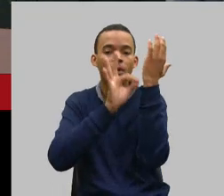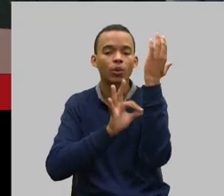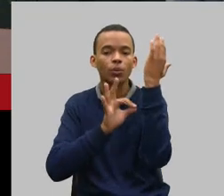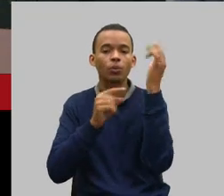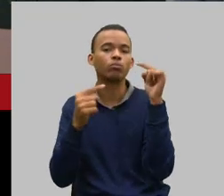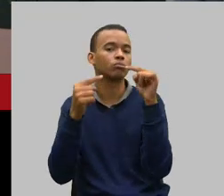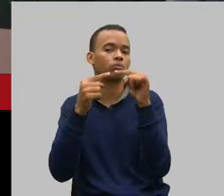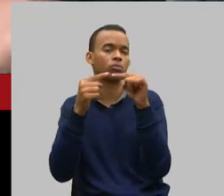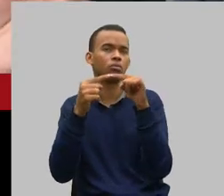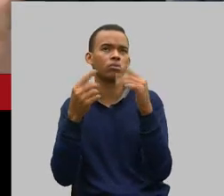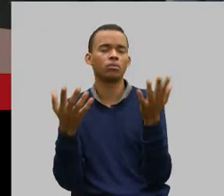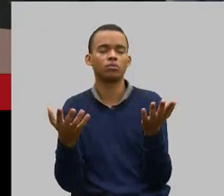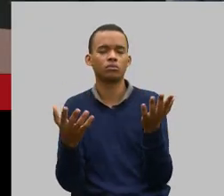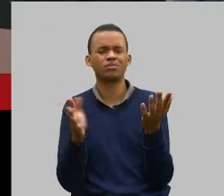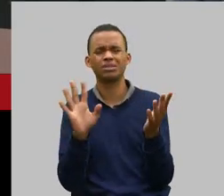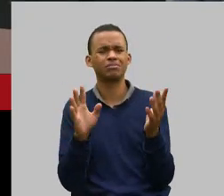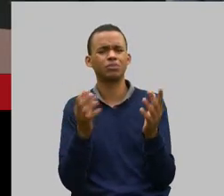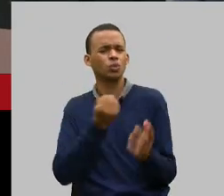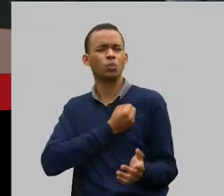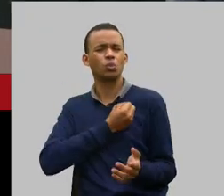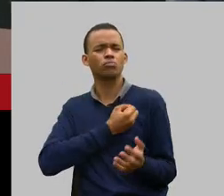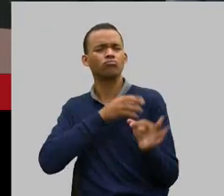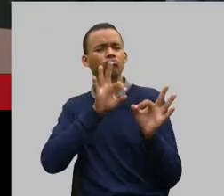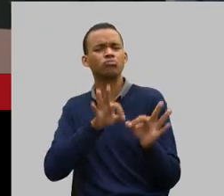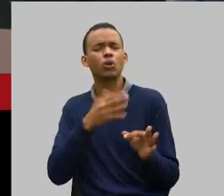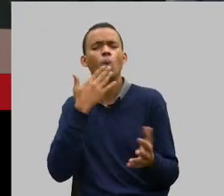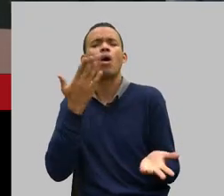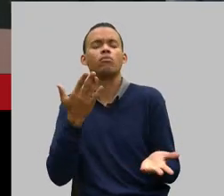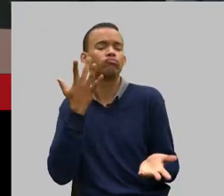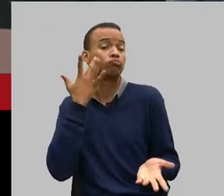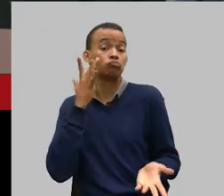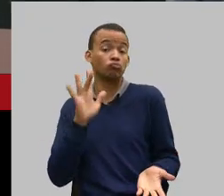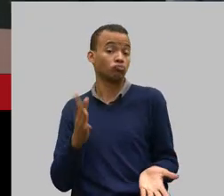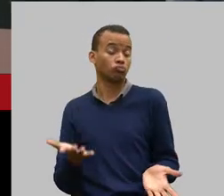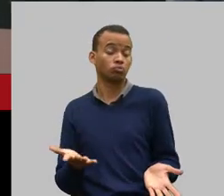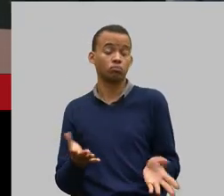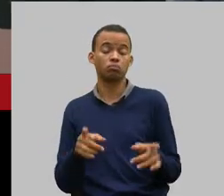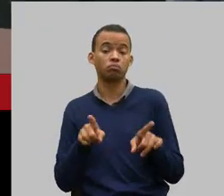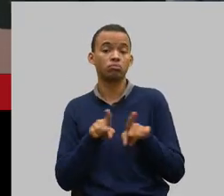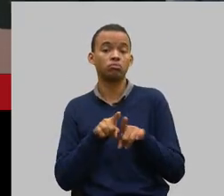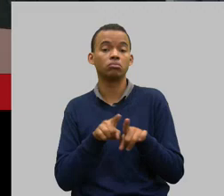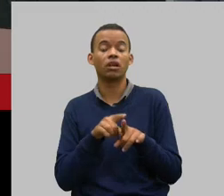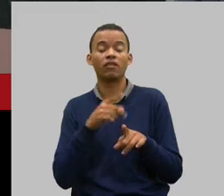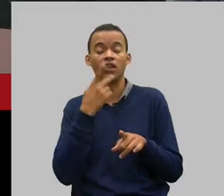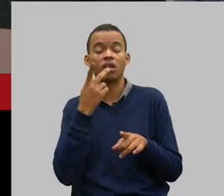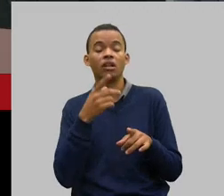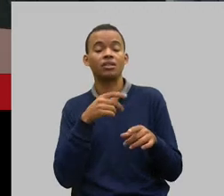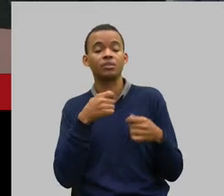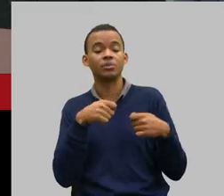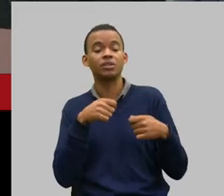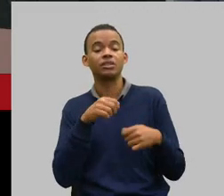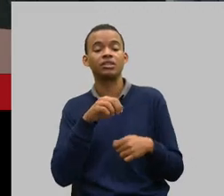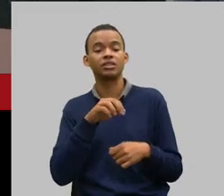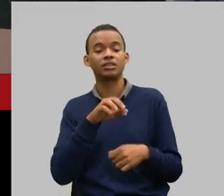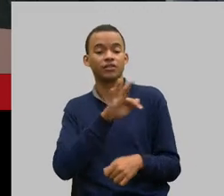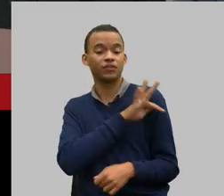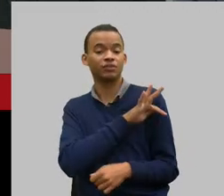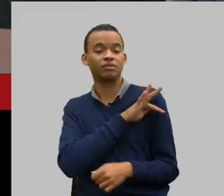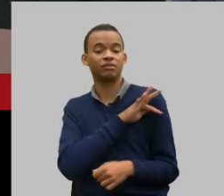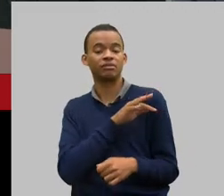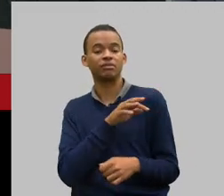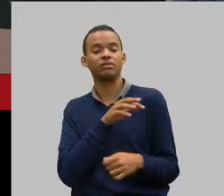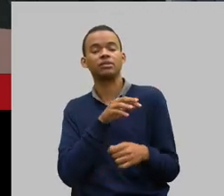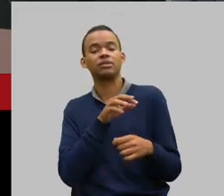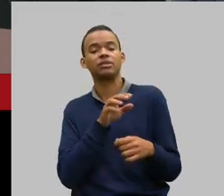só desorienta E para piorar a norma ainda fala o seguinte conforme a orientação do fiscal ou seja o fiscal determina a altura do